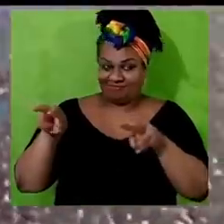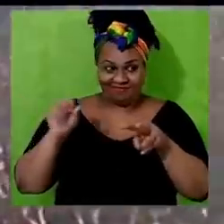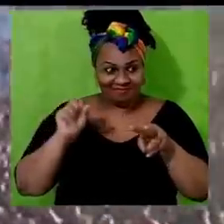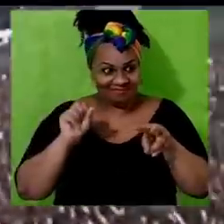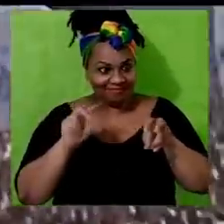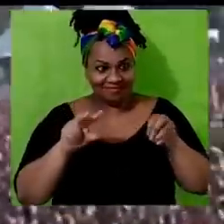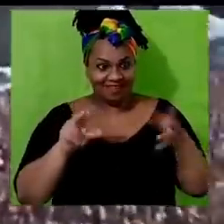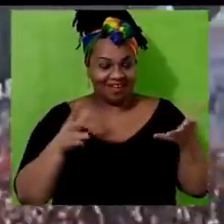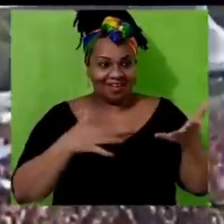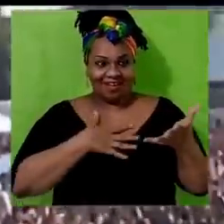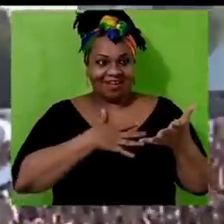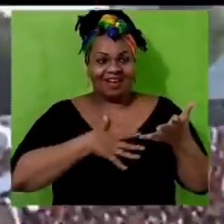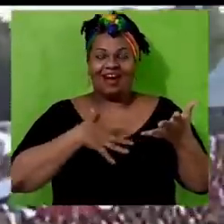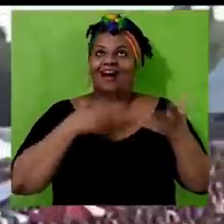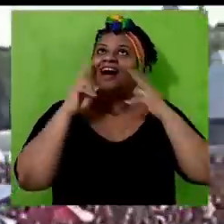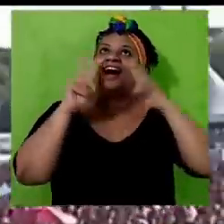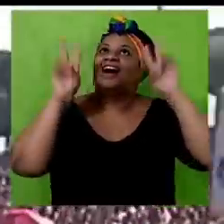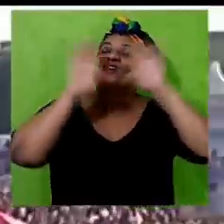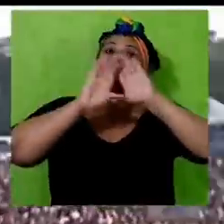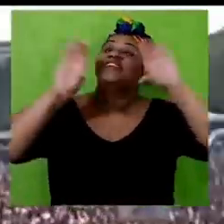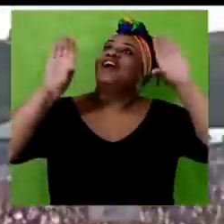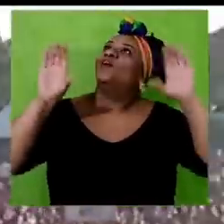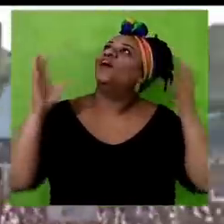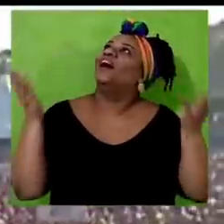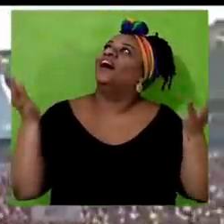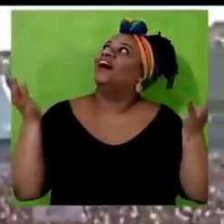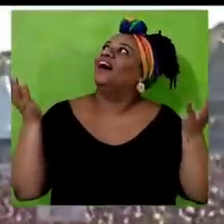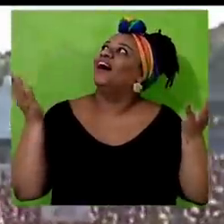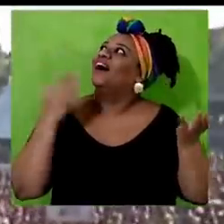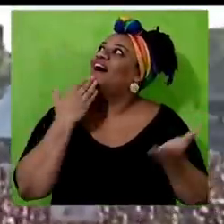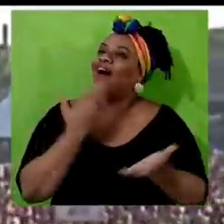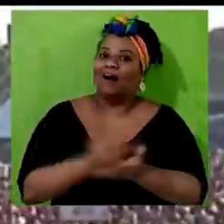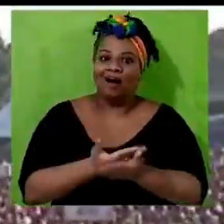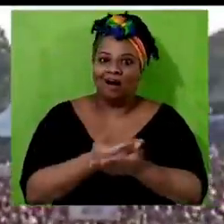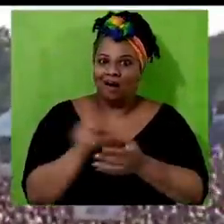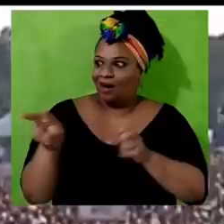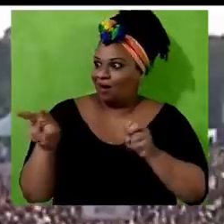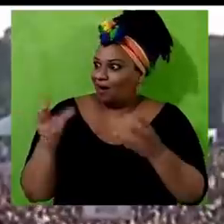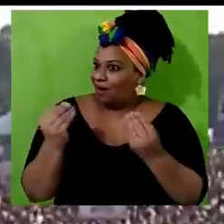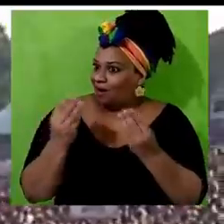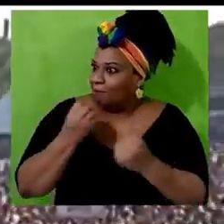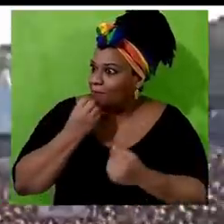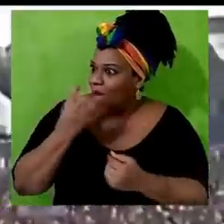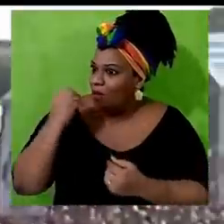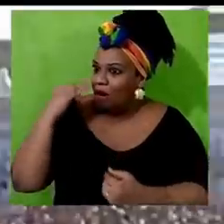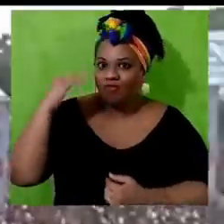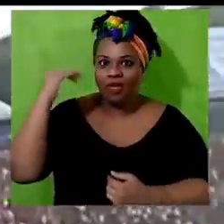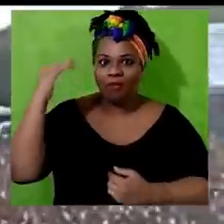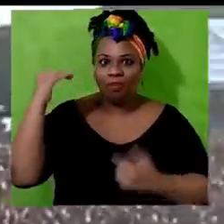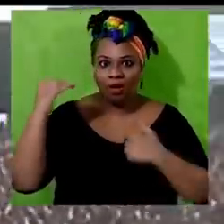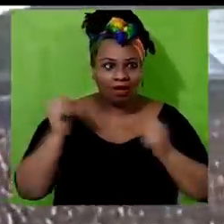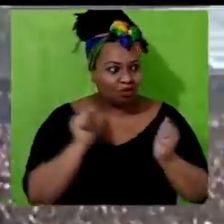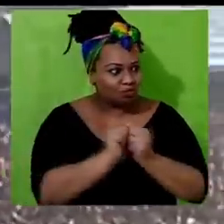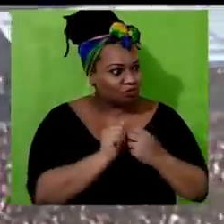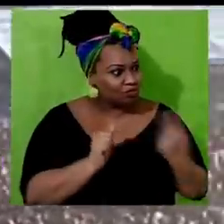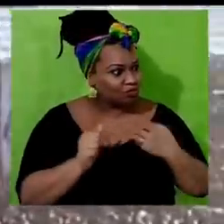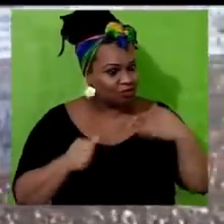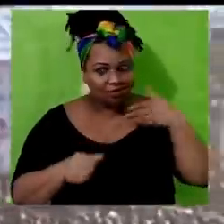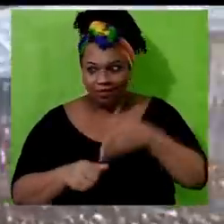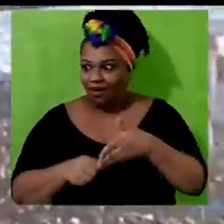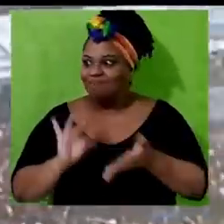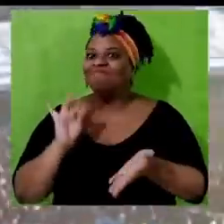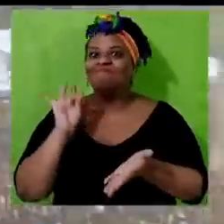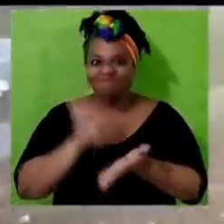Só ouvia no céu, assim, boa, muita gente boa, e a gente